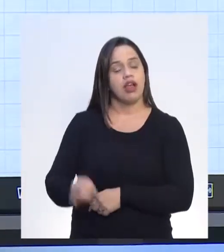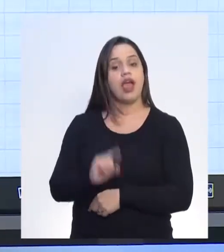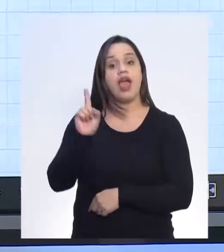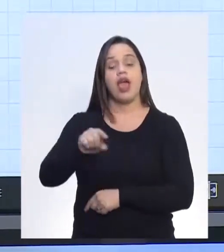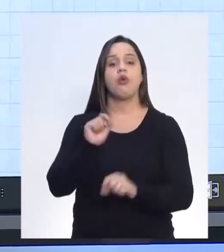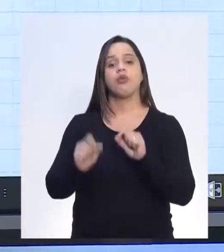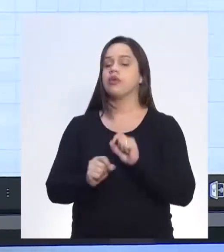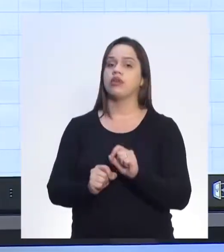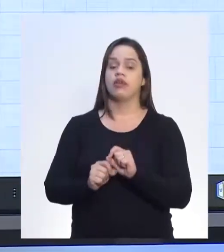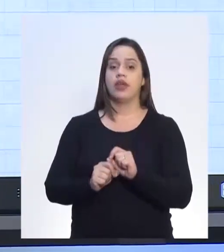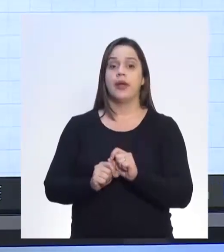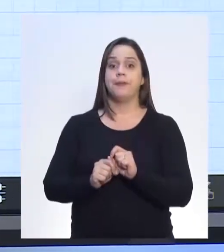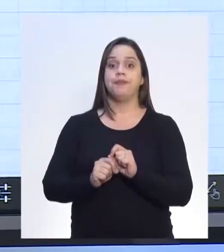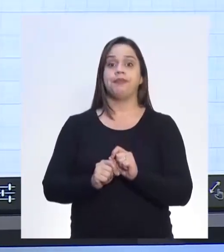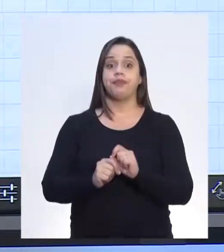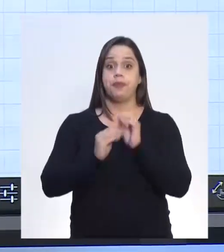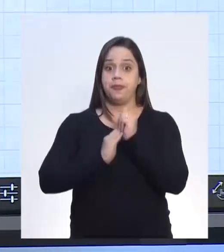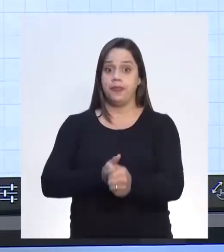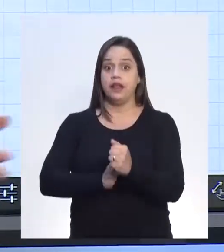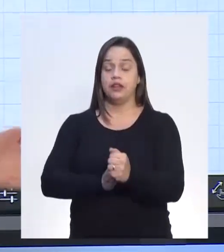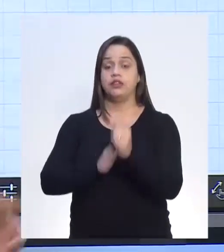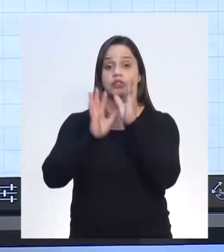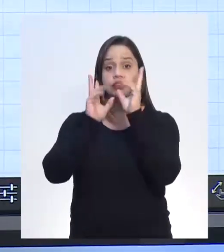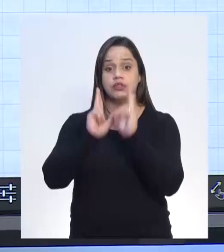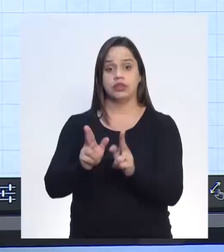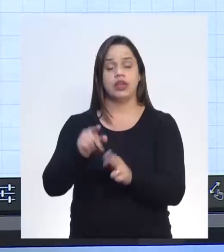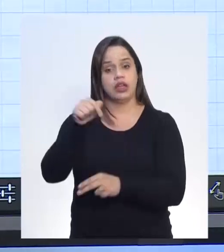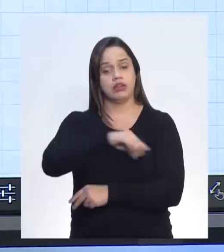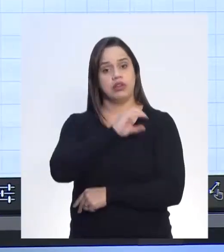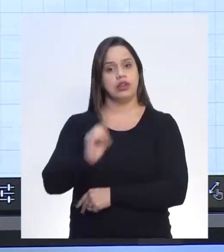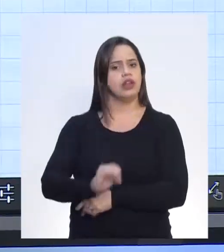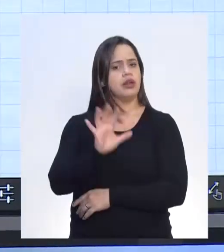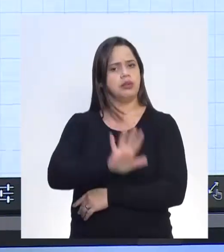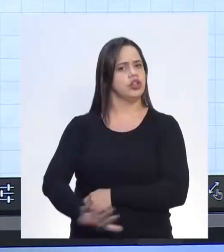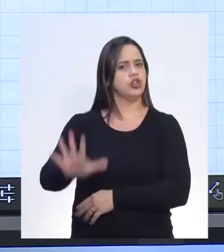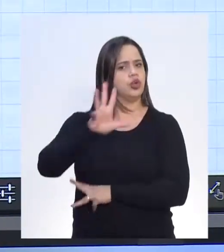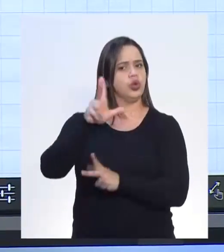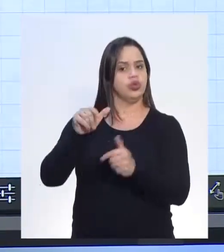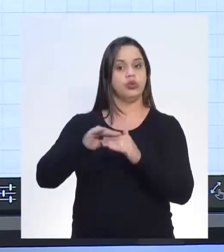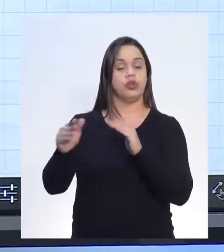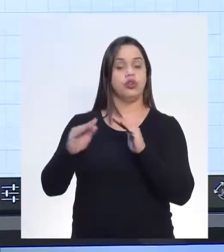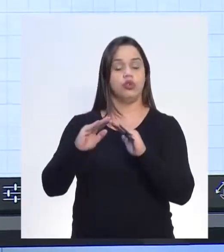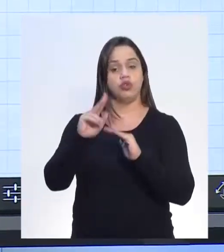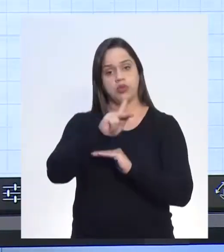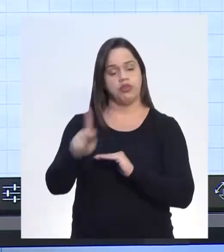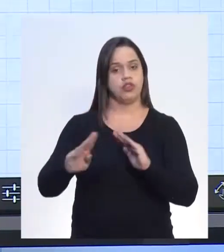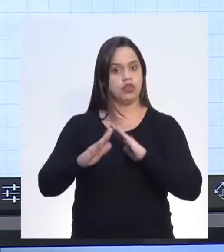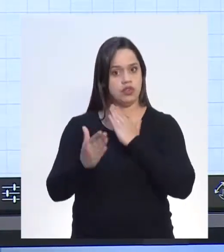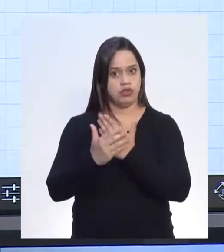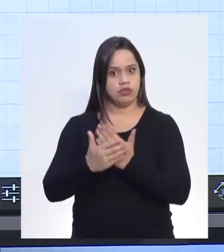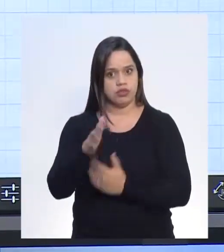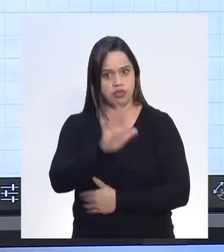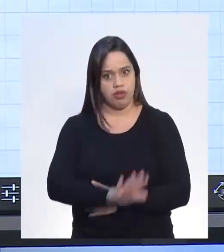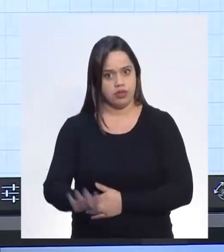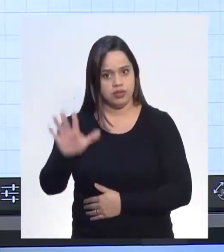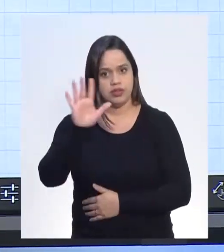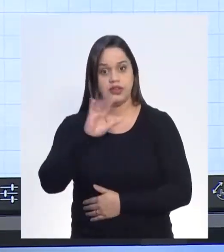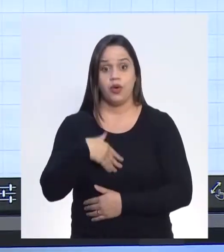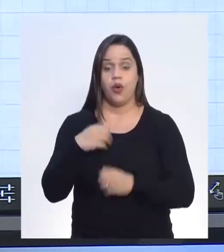importante aqui, pessoal do Centro de Mídia, para nós, de maneira geral, para todos os professores. Não é isso? Então, ó, vamos